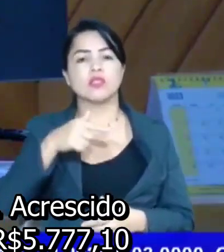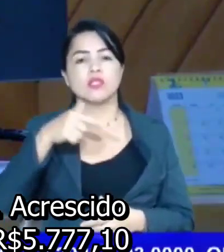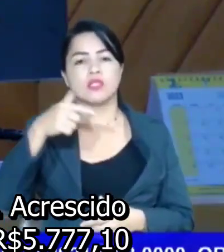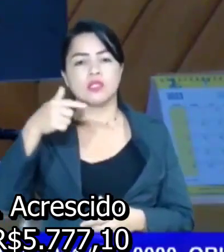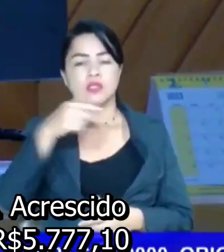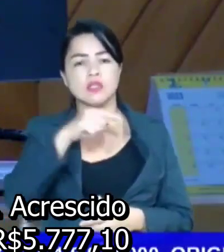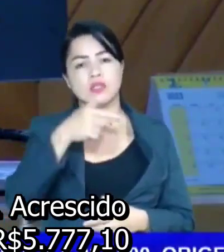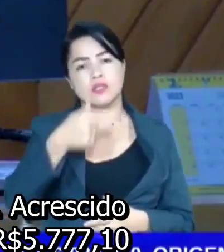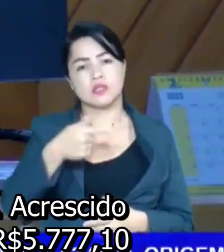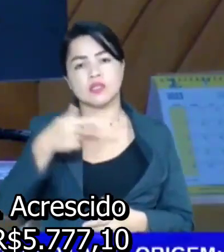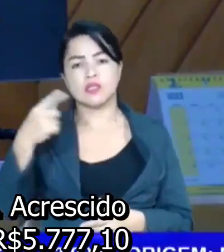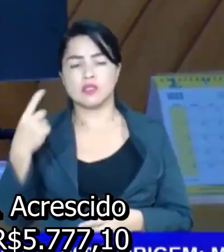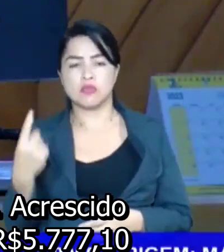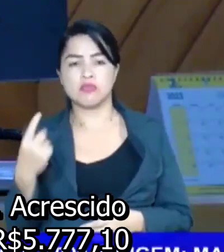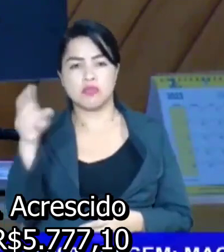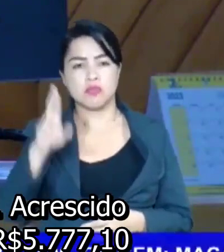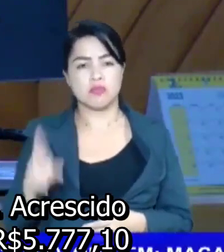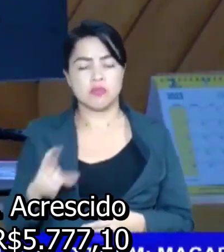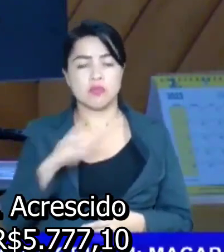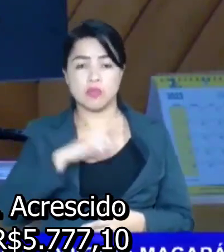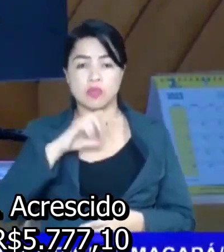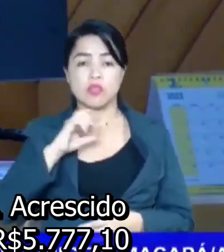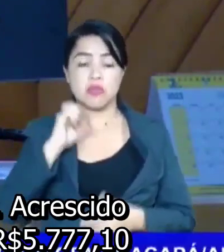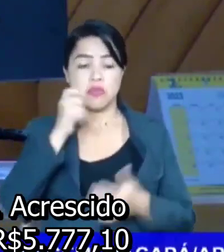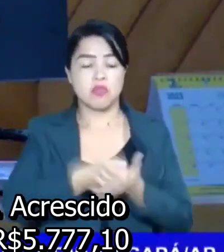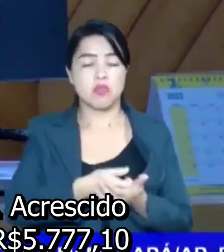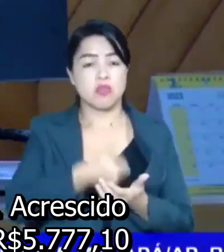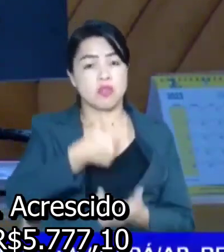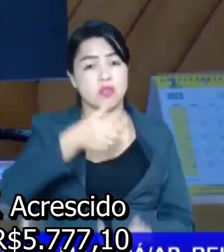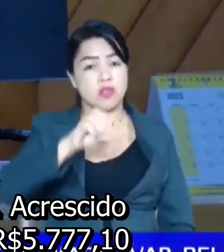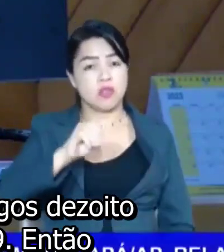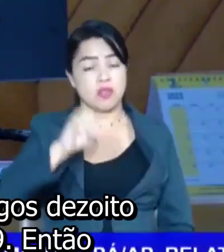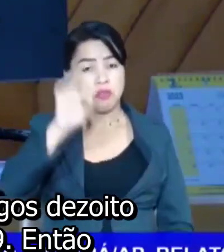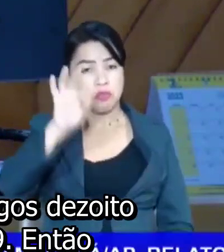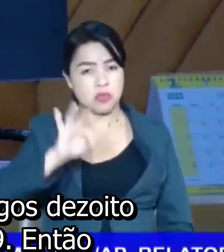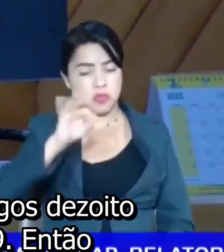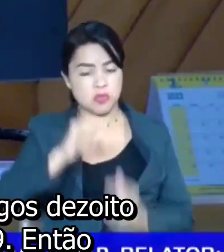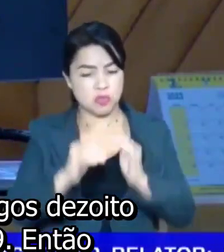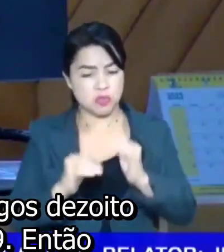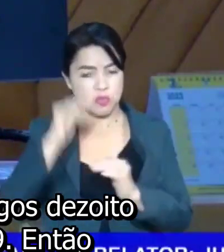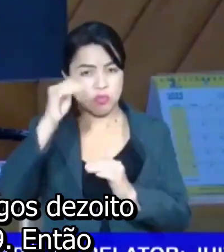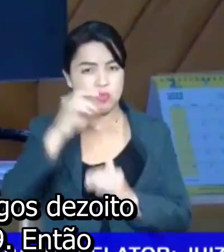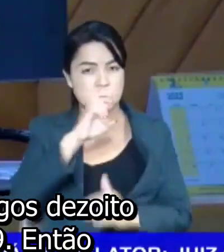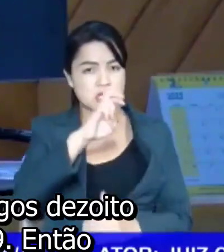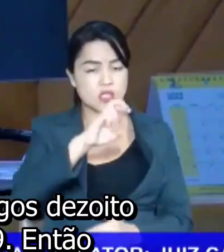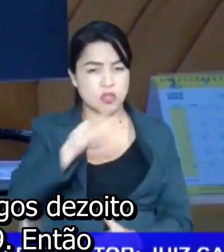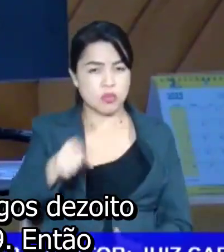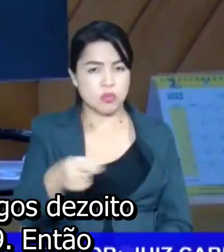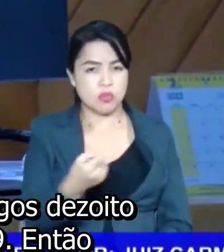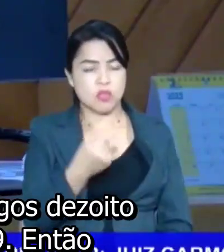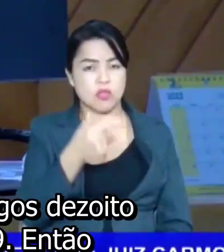57.771, acrescido de multa, que fixa em 10% do total irregular, que dá R$